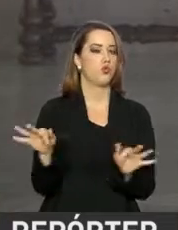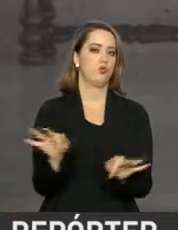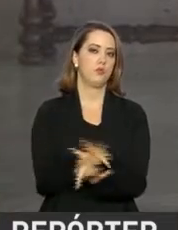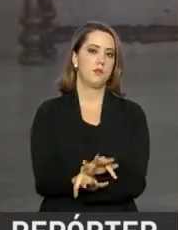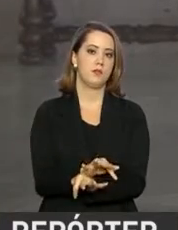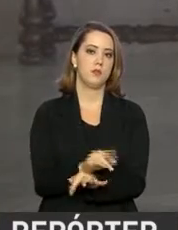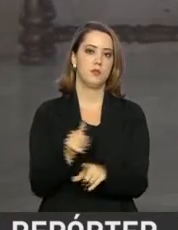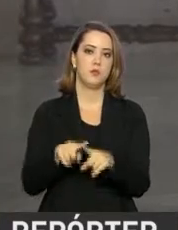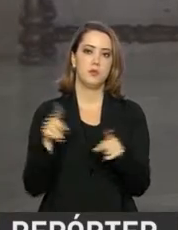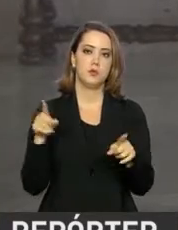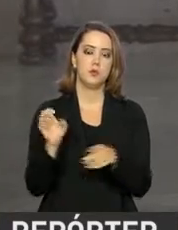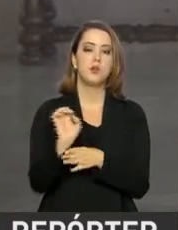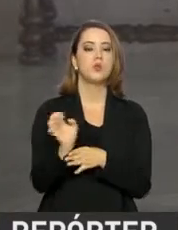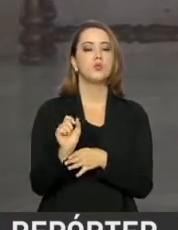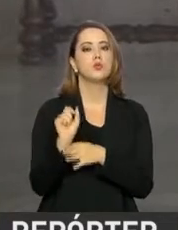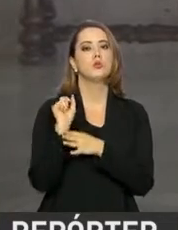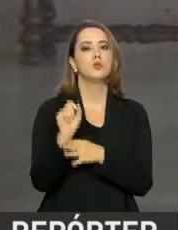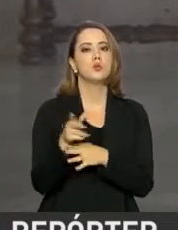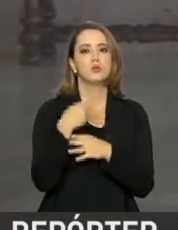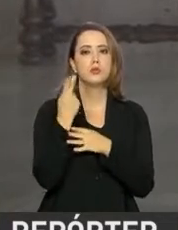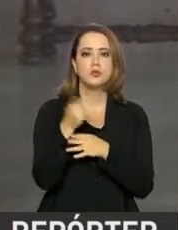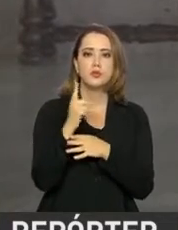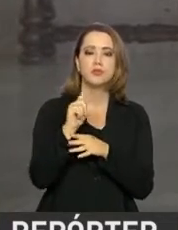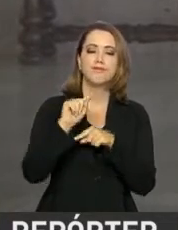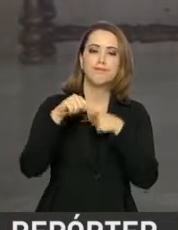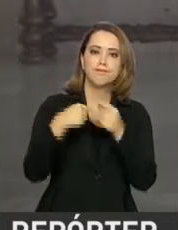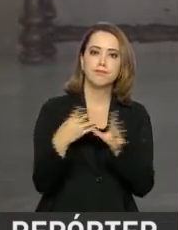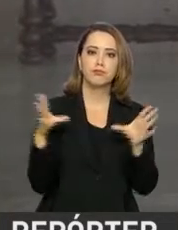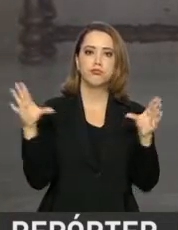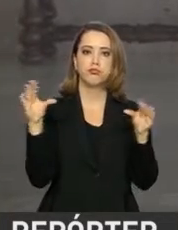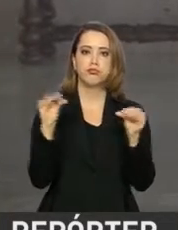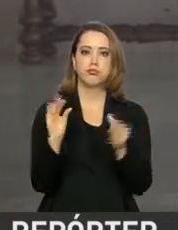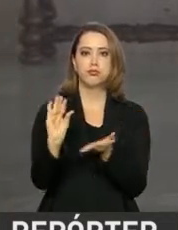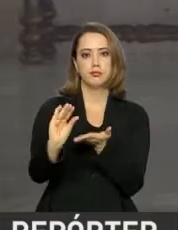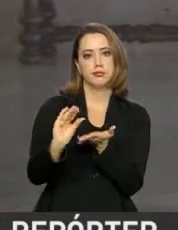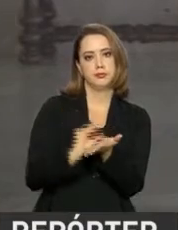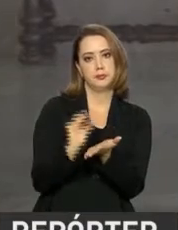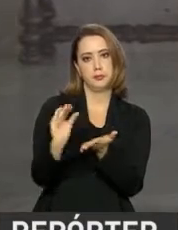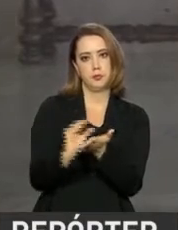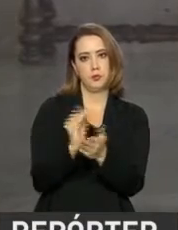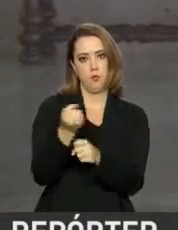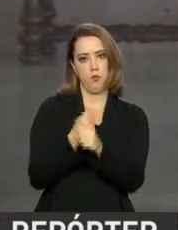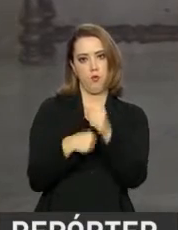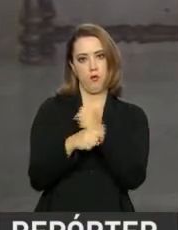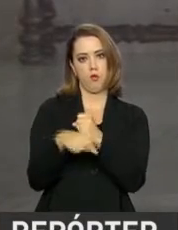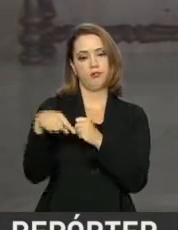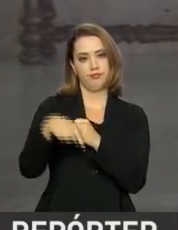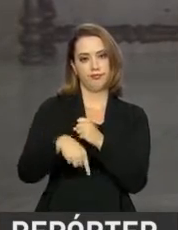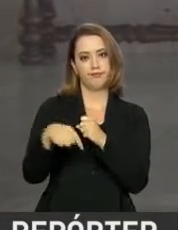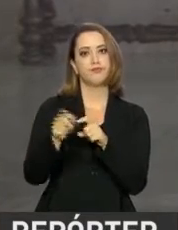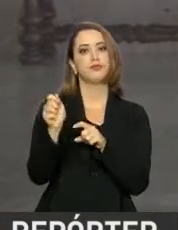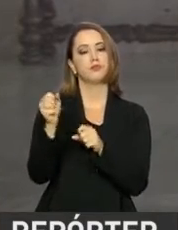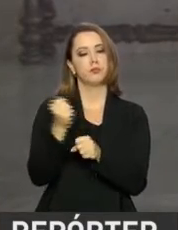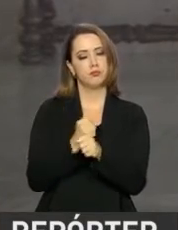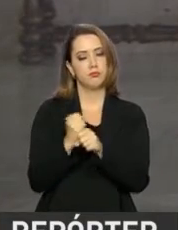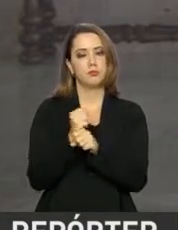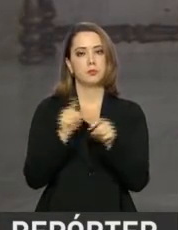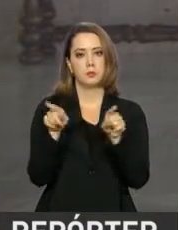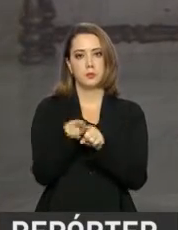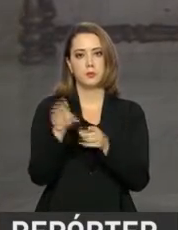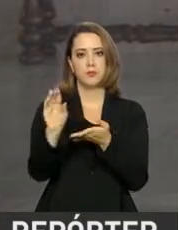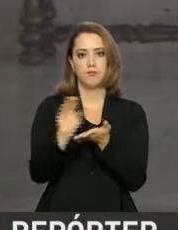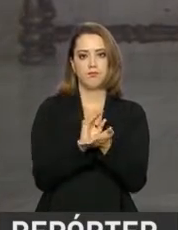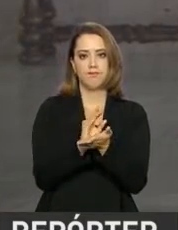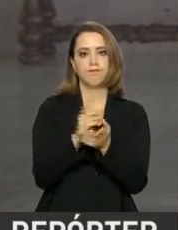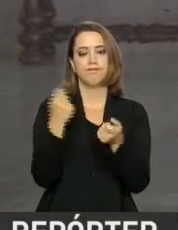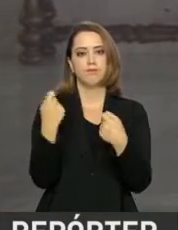dos estados é que, em decorrência da queda na arrecadação no ano passado e nos primeiros meses deste ano, eles estão